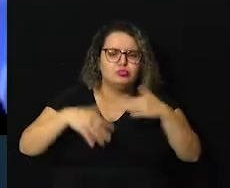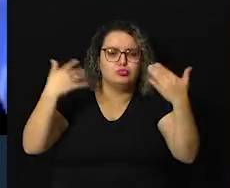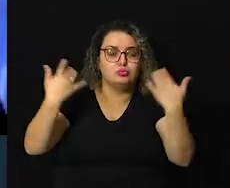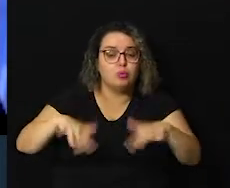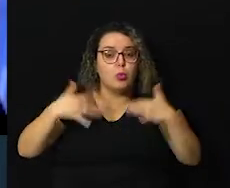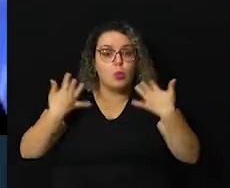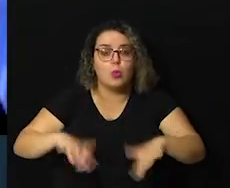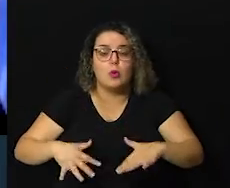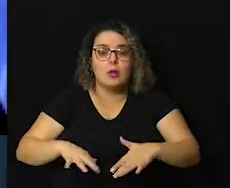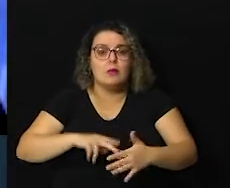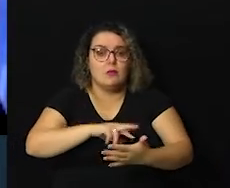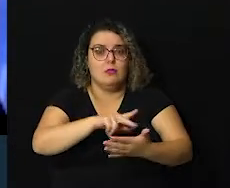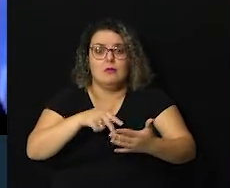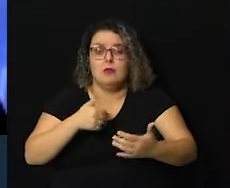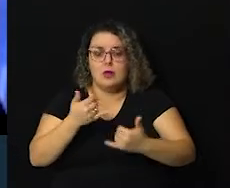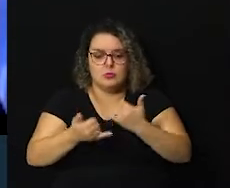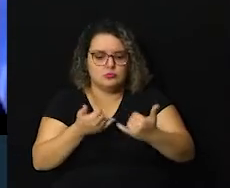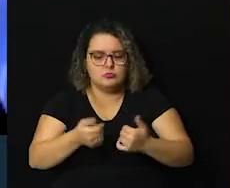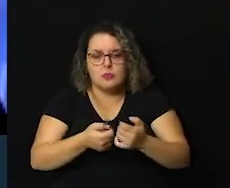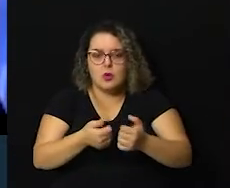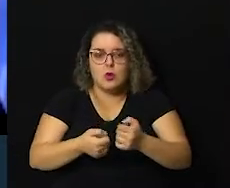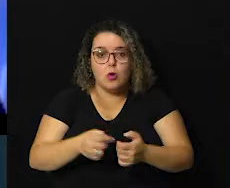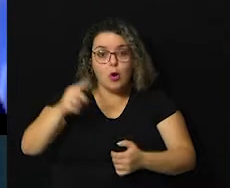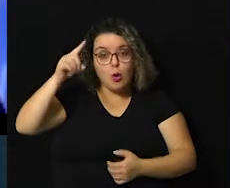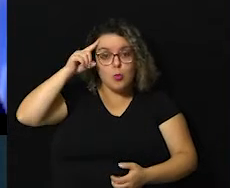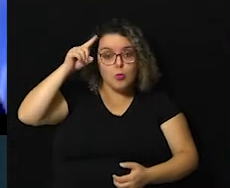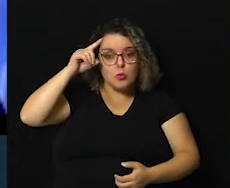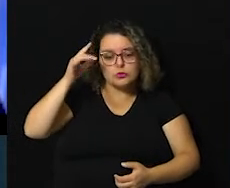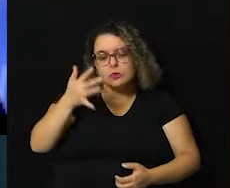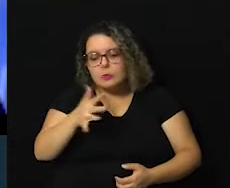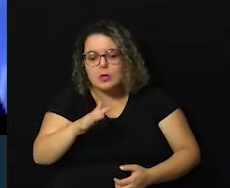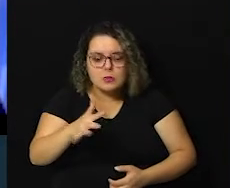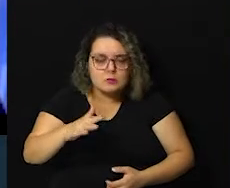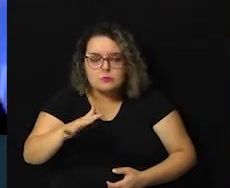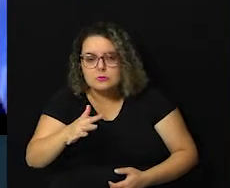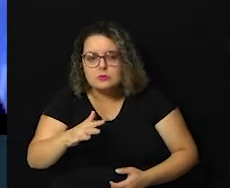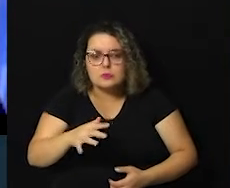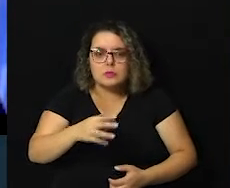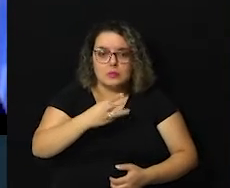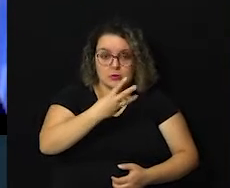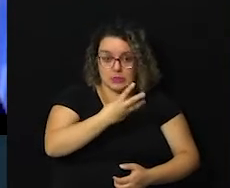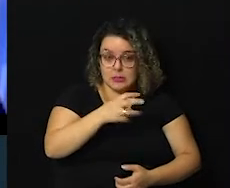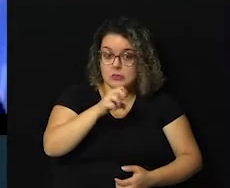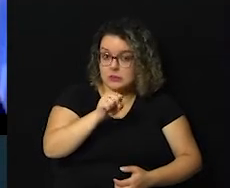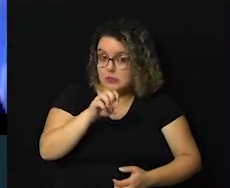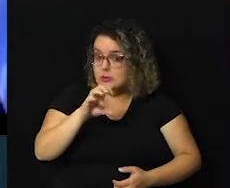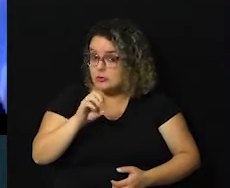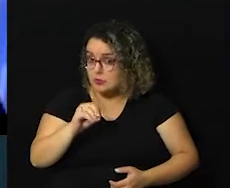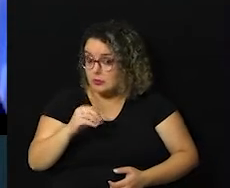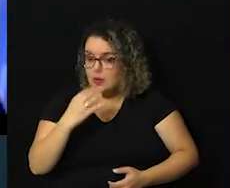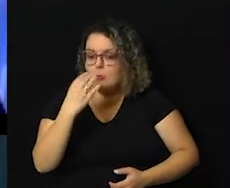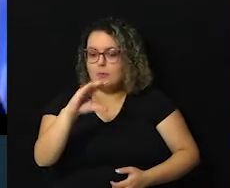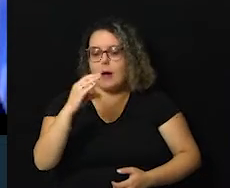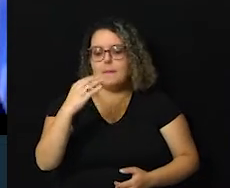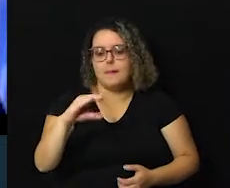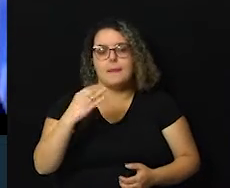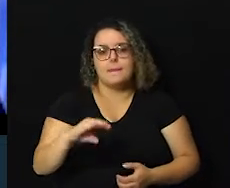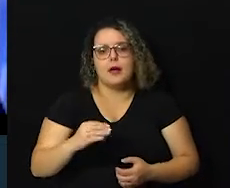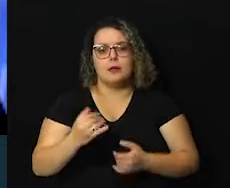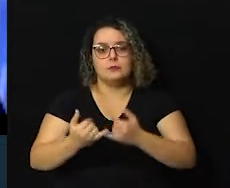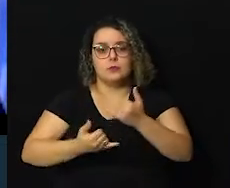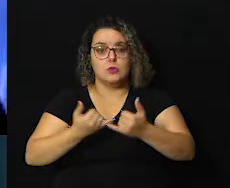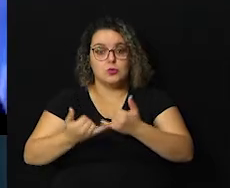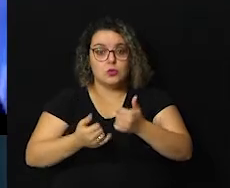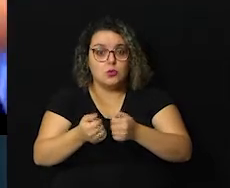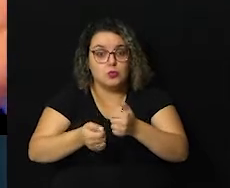a muito avançadas tem muito jogo que a gente pensar e por dia em média são lançados 380 jogos da